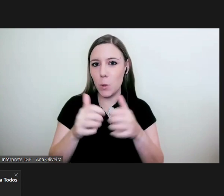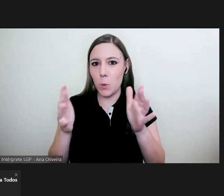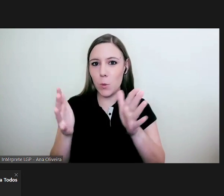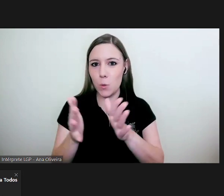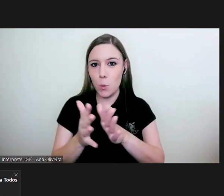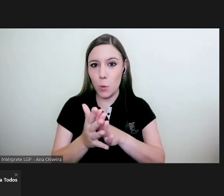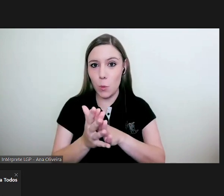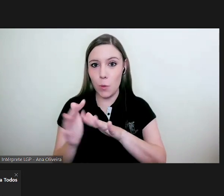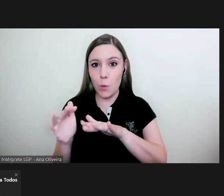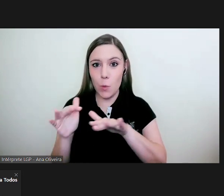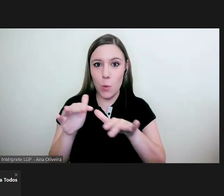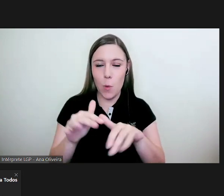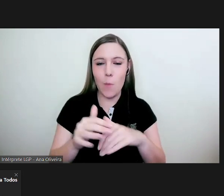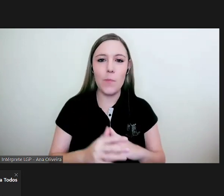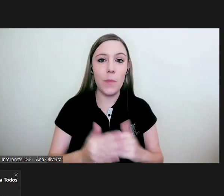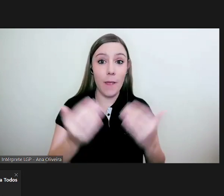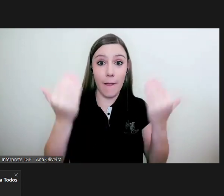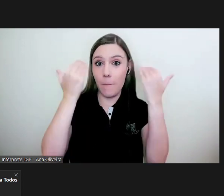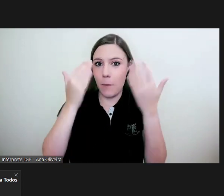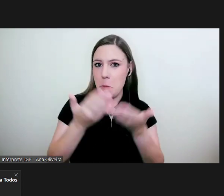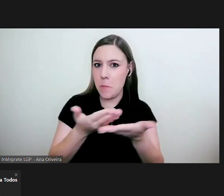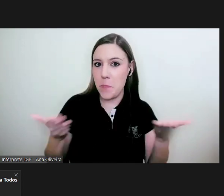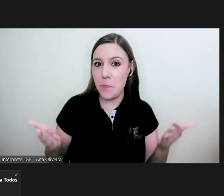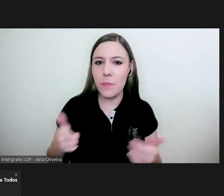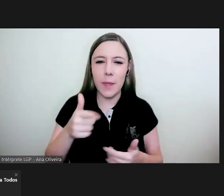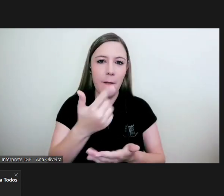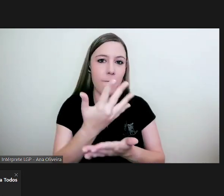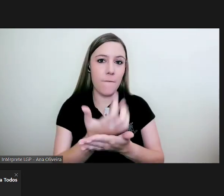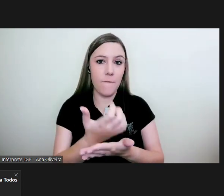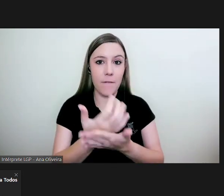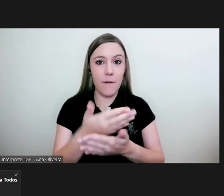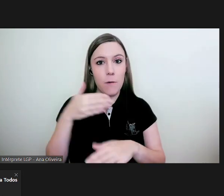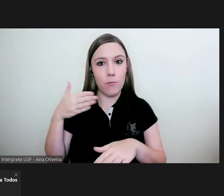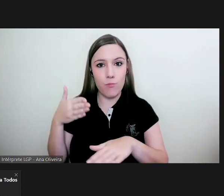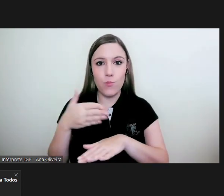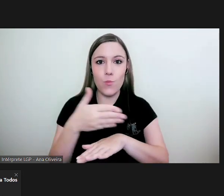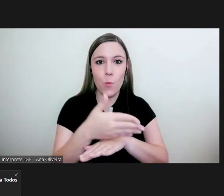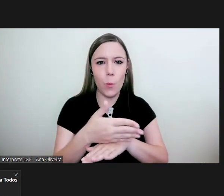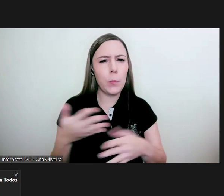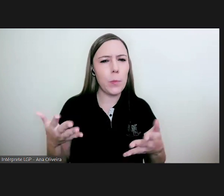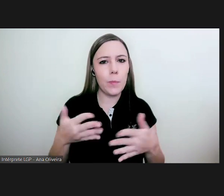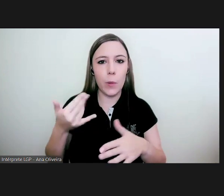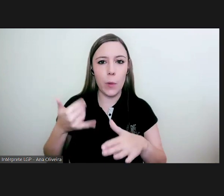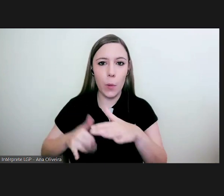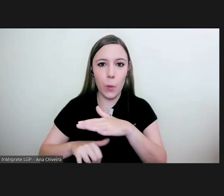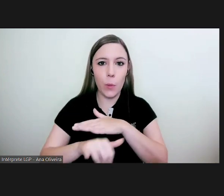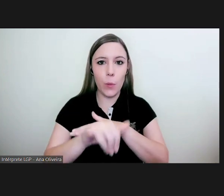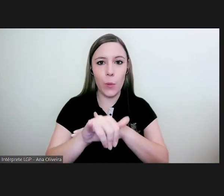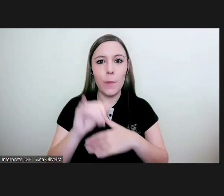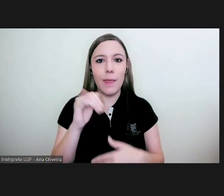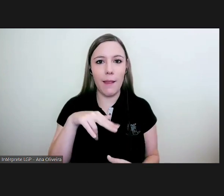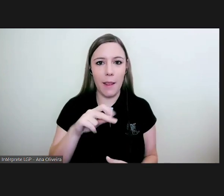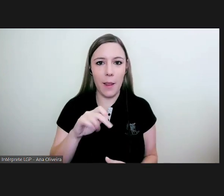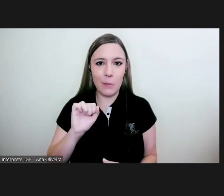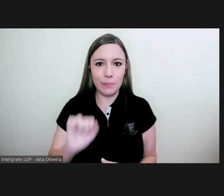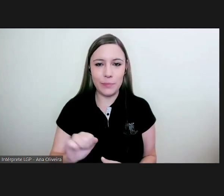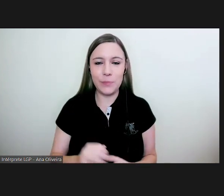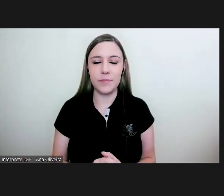sala. Informamos que esta sessão é gravada e transmitida ao vivo através do canal do YouTube do INA.